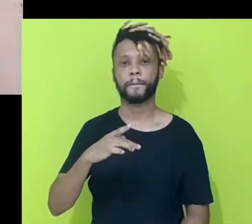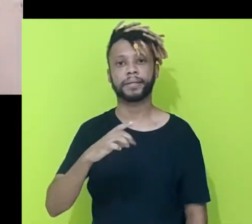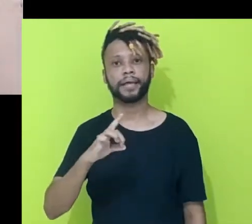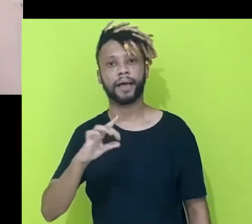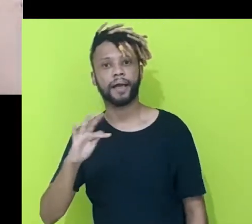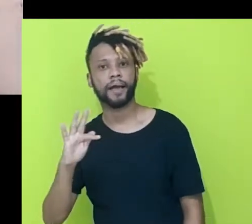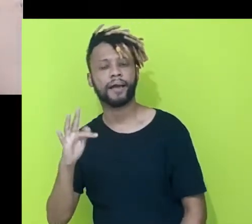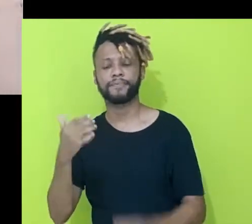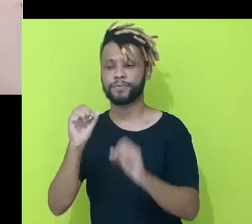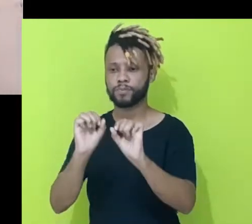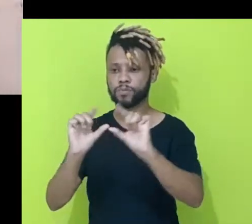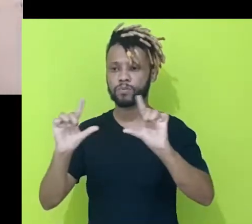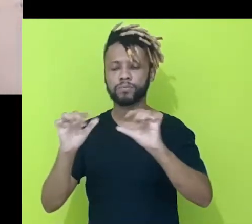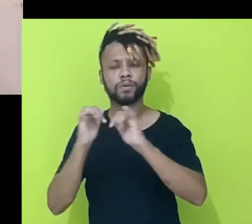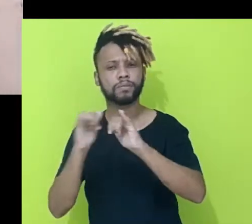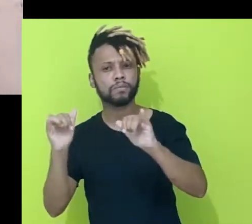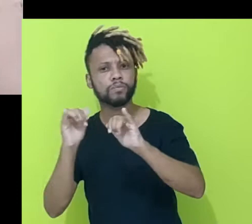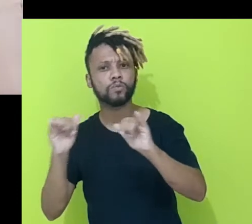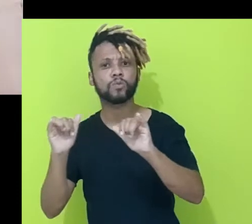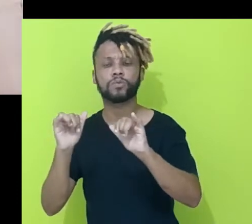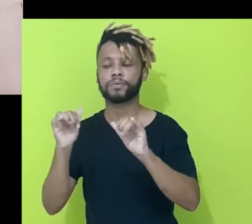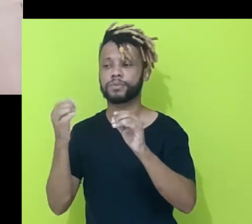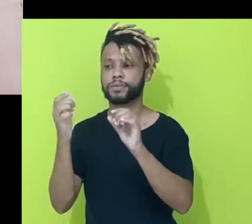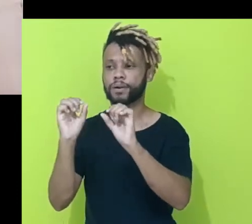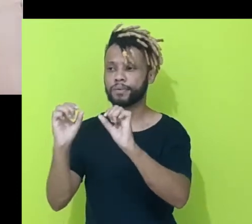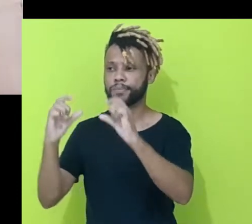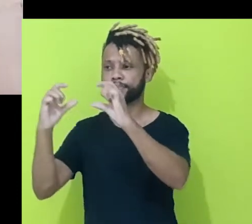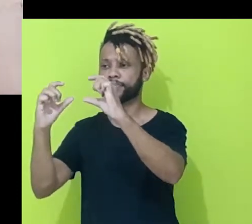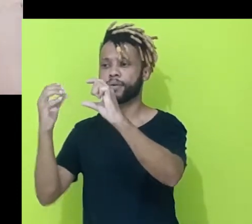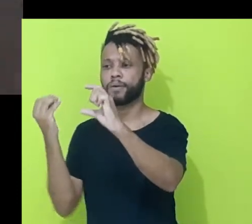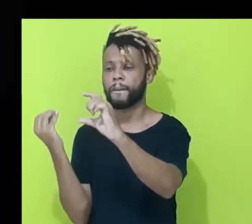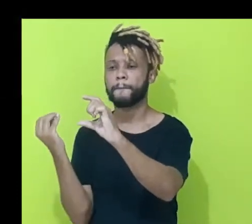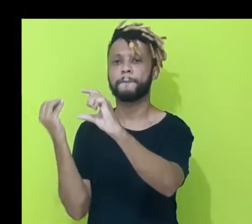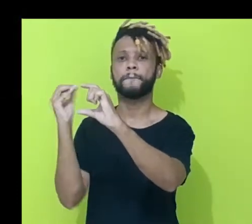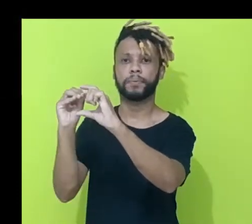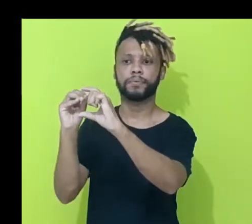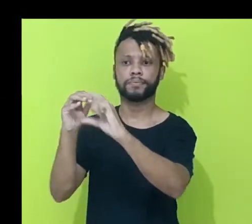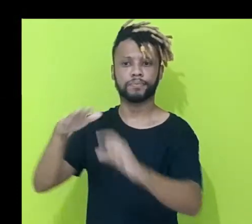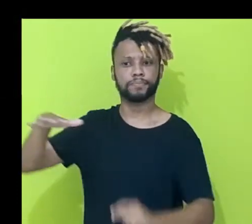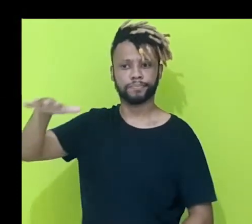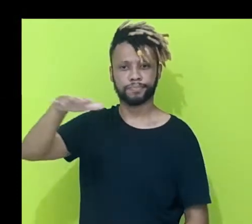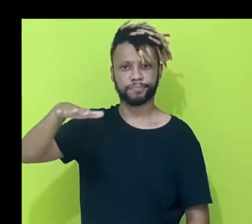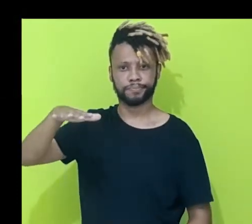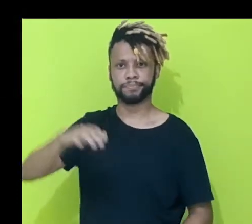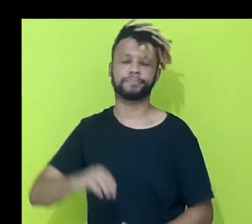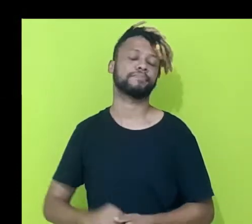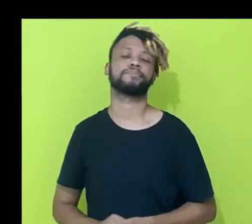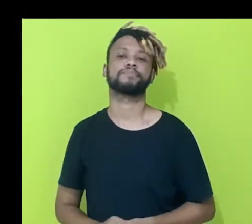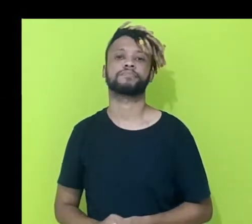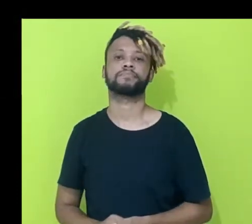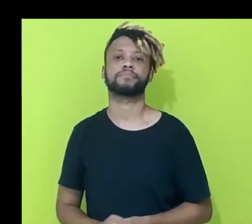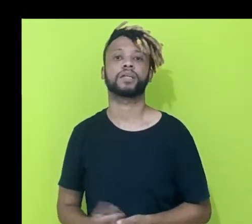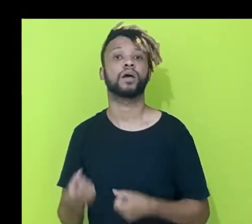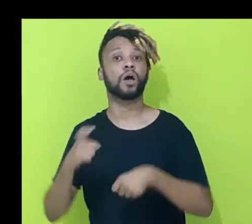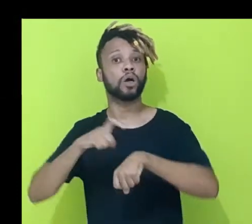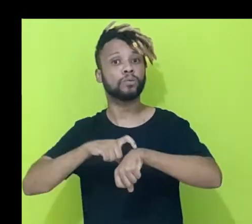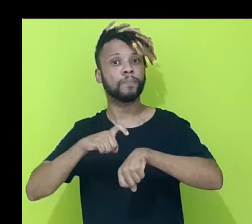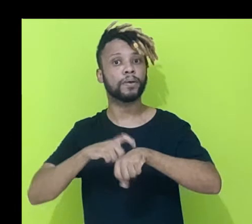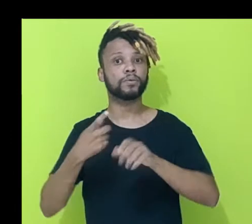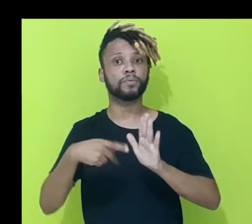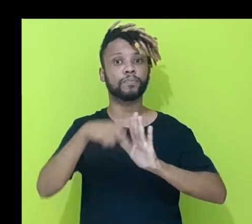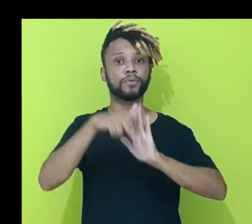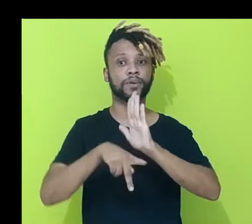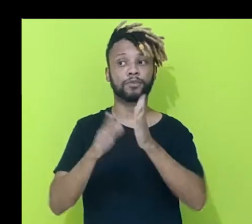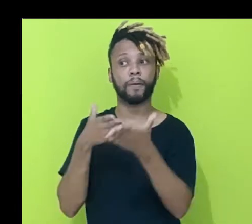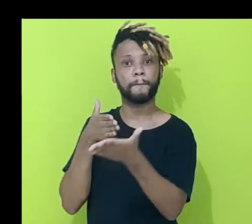em PDF como um portfólio na aba de anexos. Quando o seu projeto passa pela CNIC